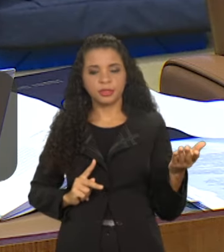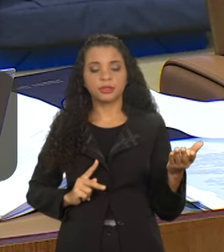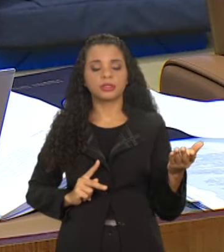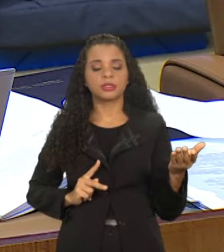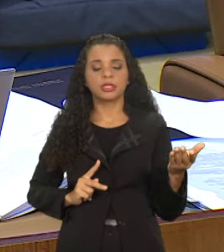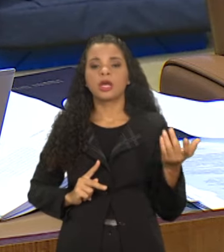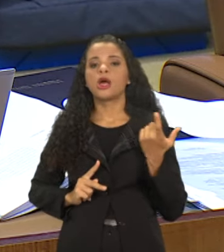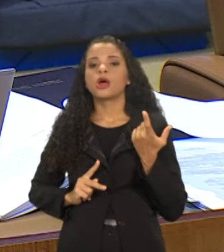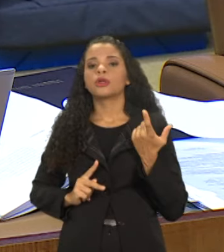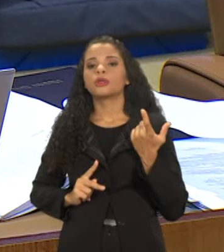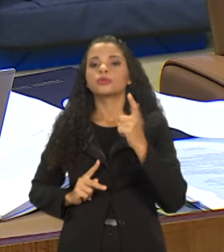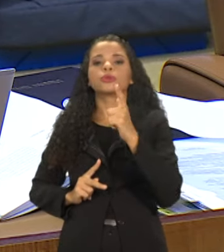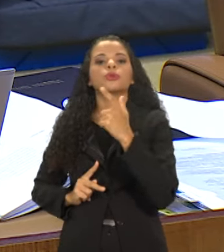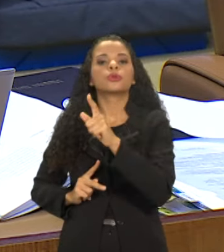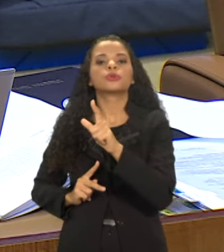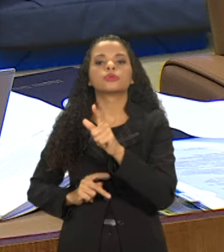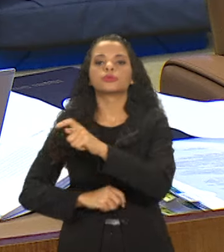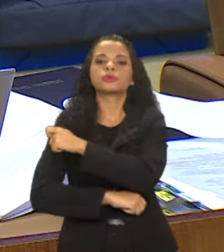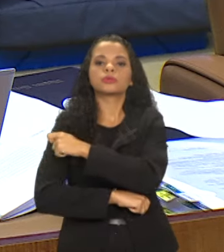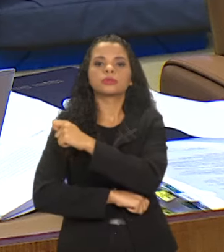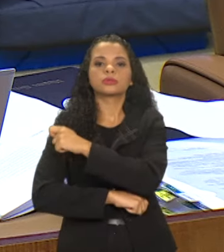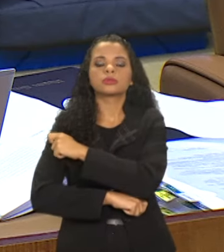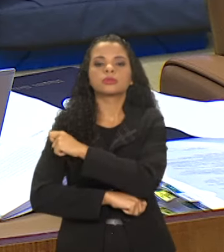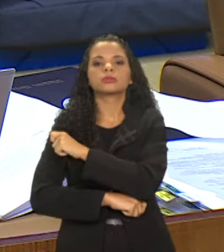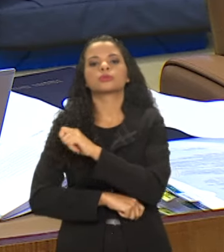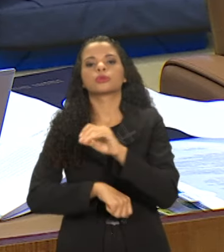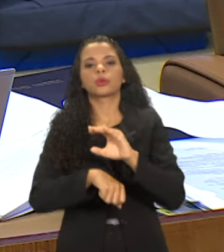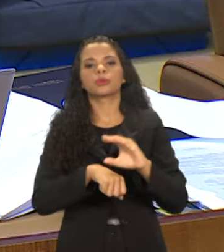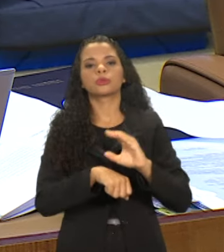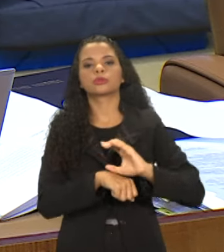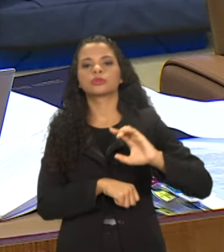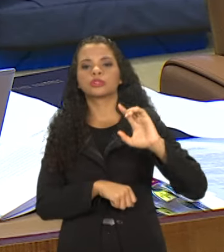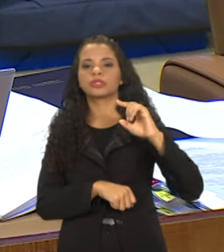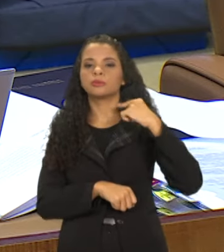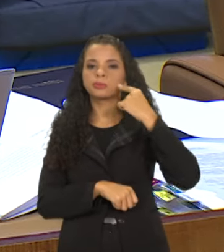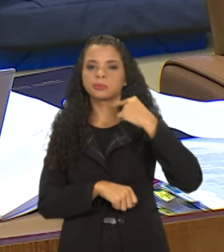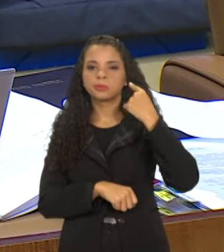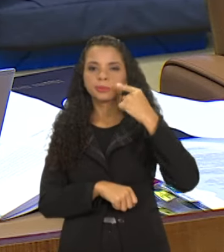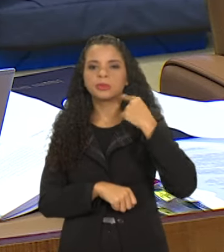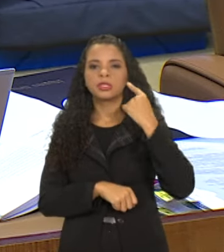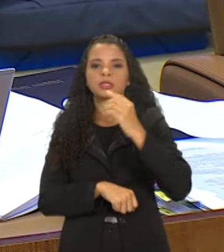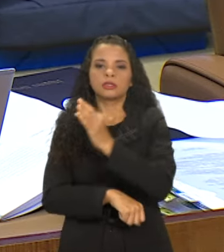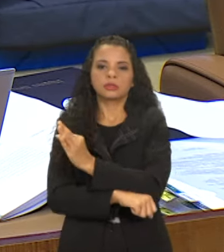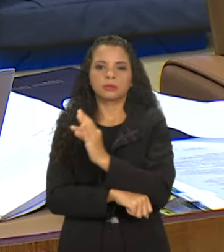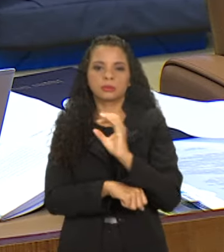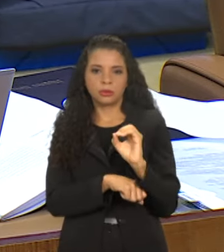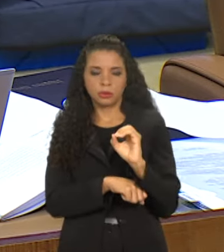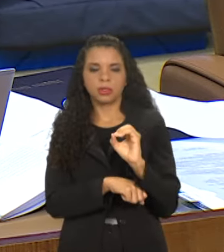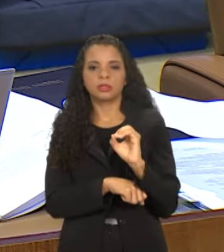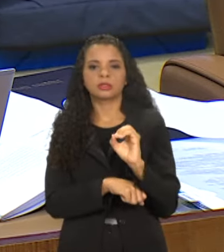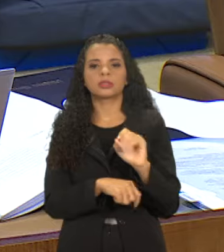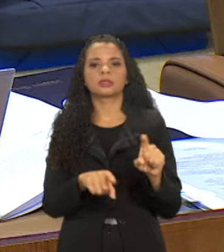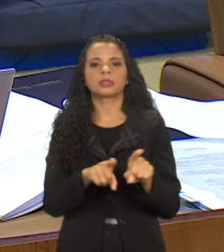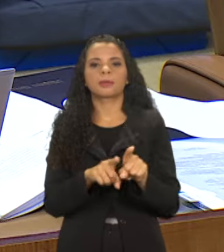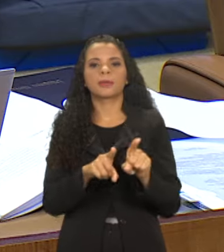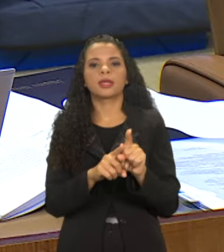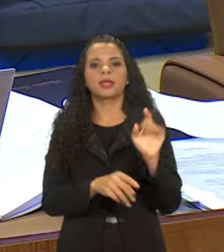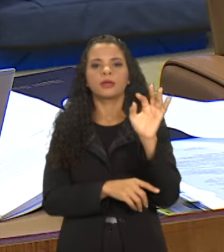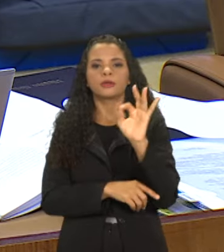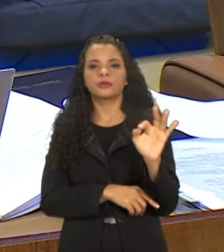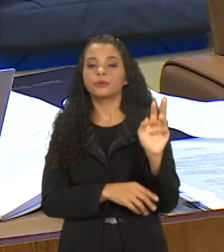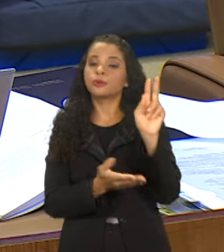do curso de Direito da Universidade Estadual do Tocantins, de Dianópolis, e da Universidade do Vale do Itajaí,